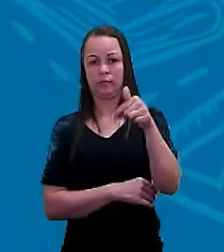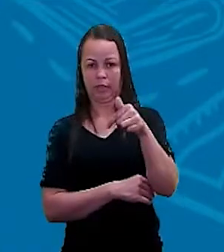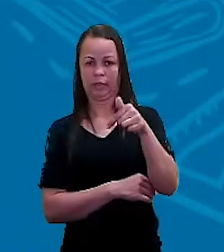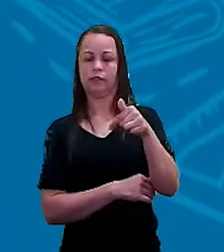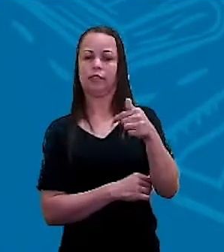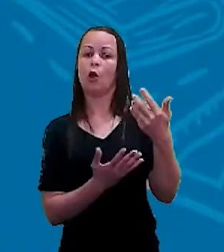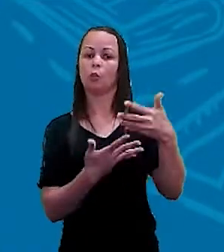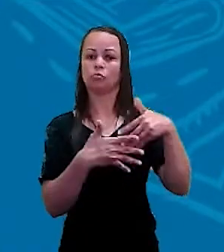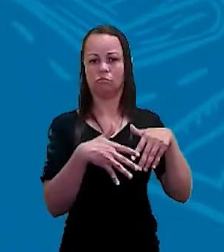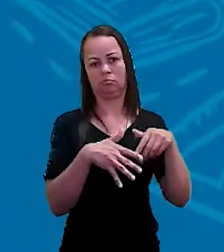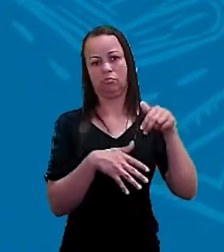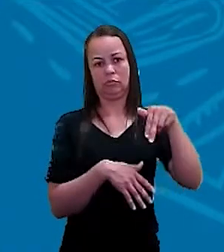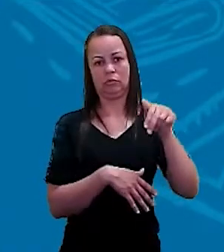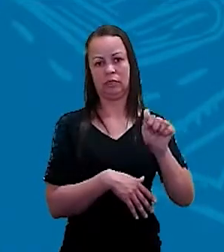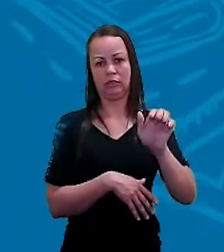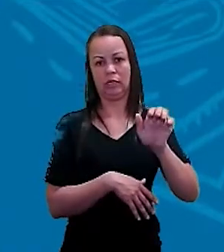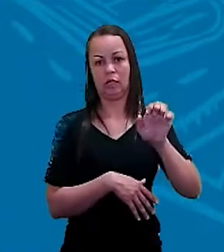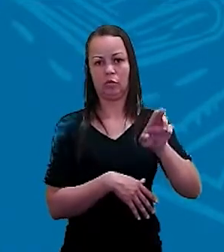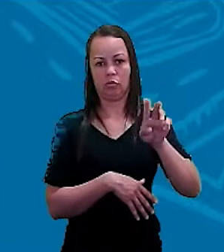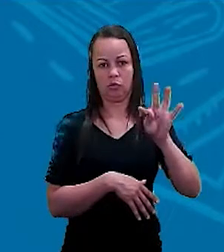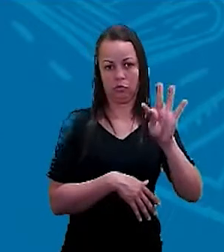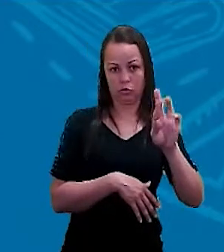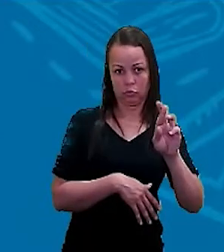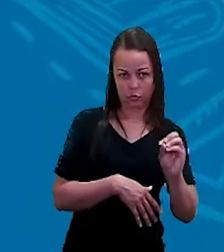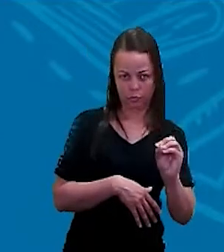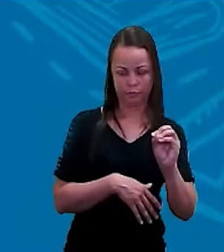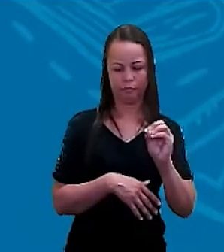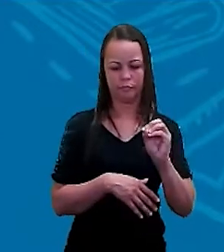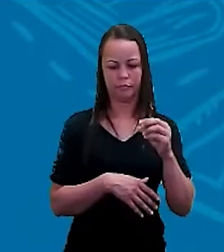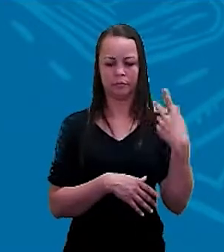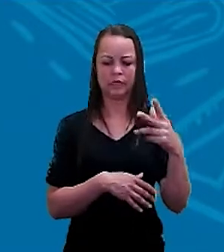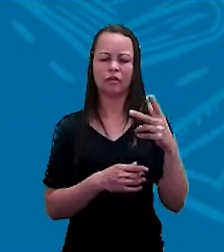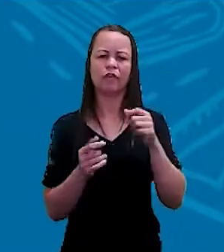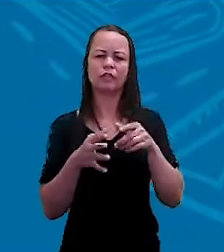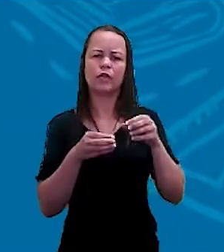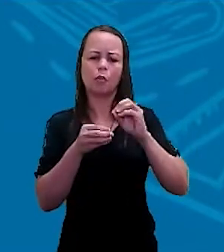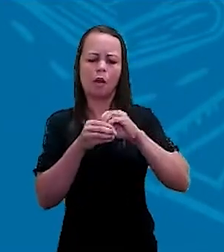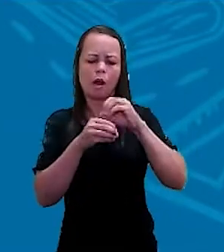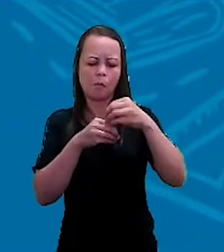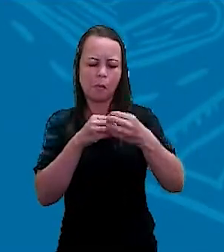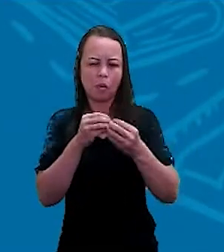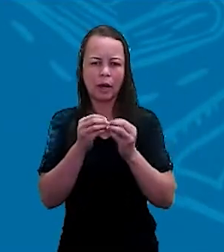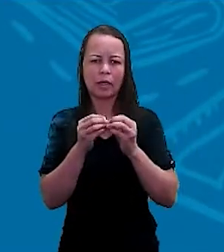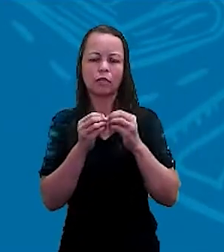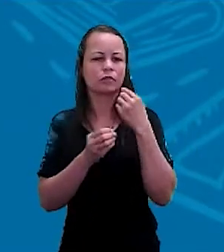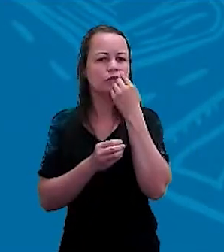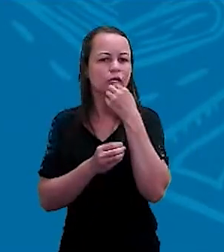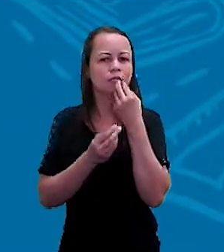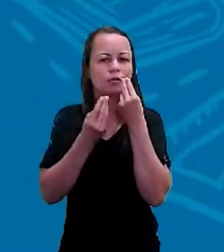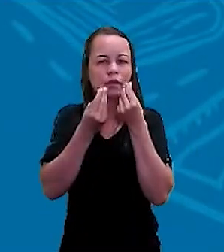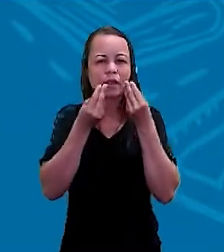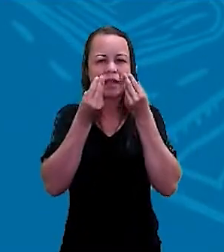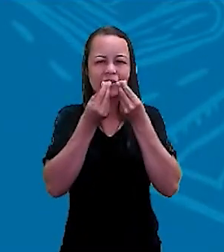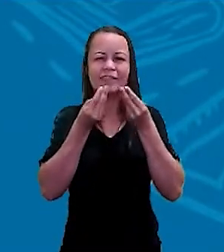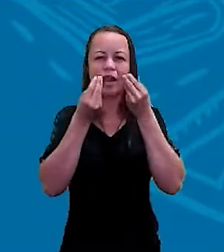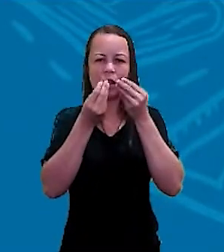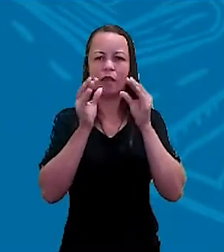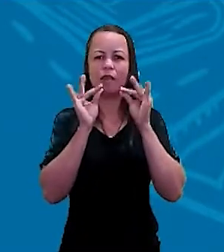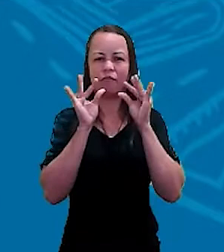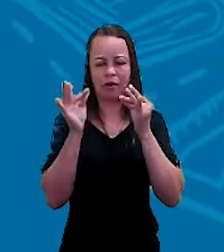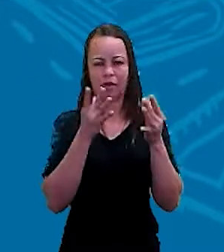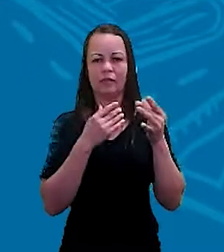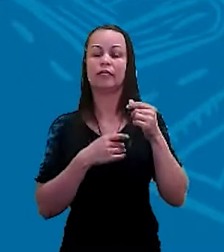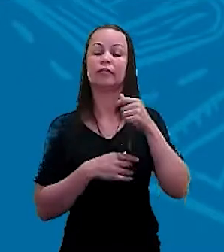as enzimas que vão ter substâncias, aqui vai ter uma substância, vai ter uma molécula que vai estar na nossa saliva, que a gente vai falar daqui a pouco, que é a